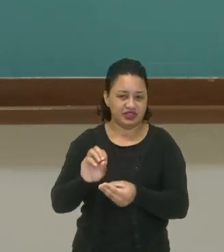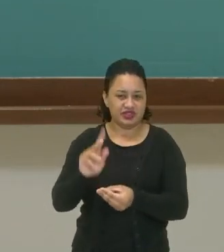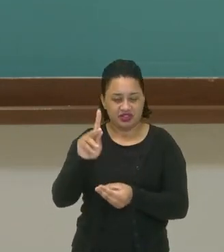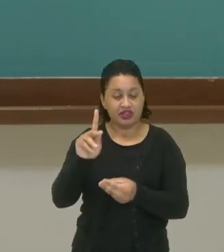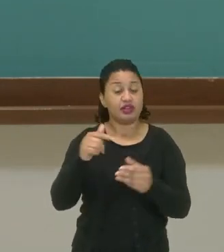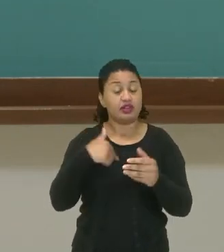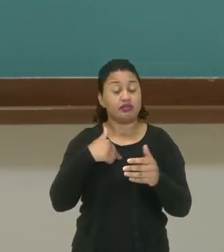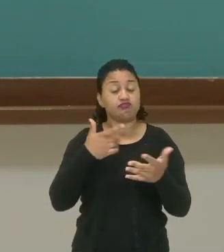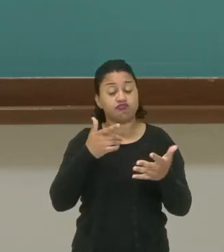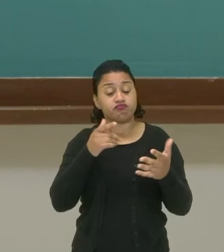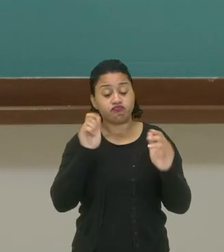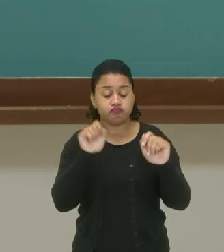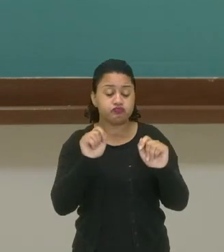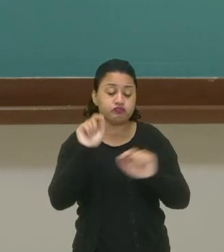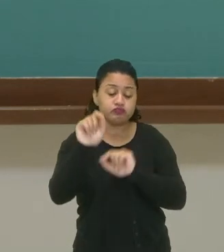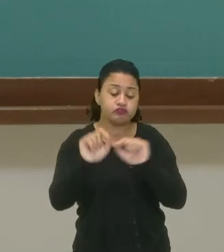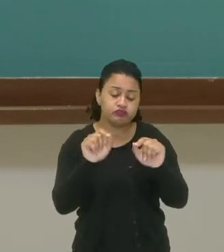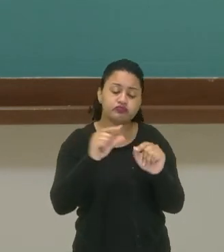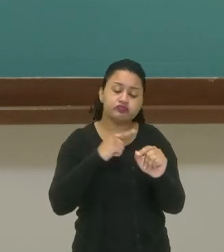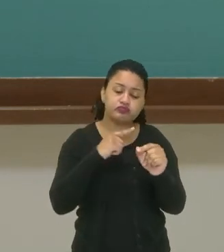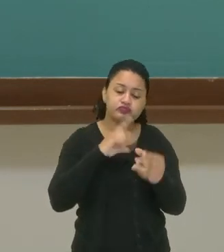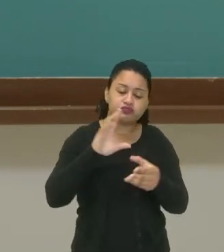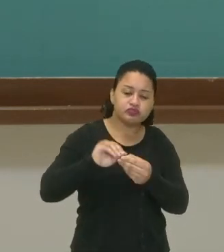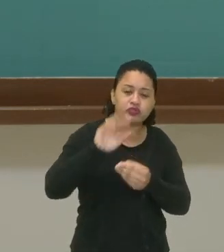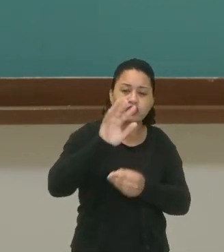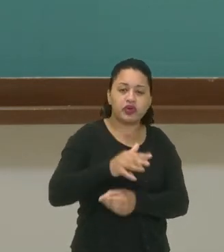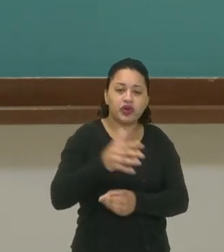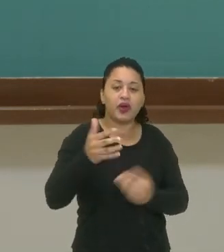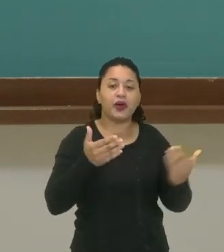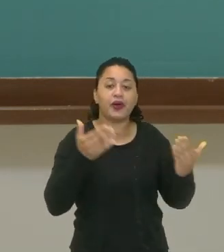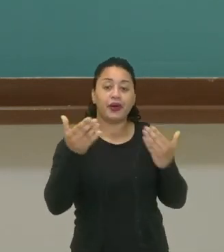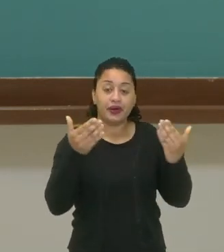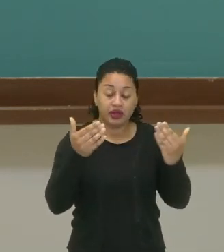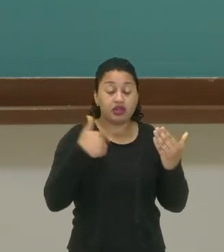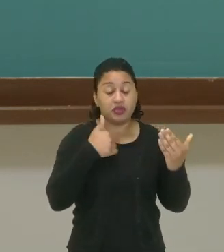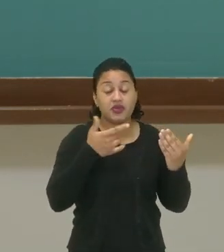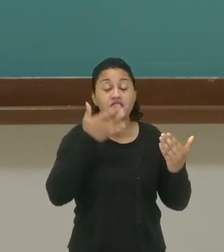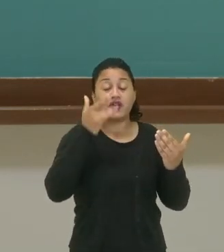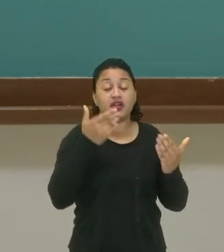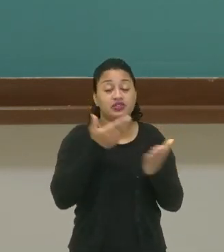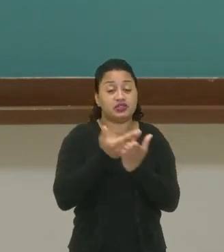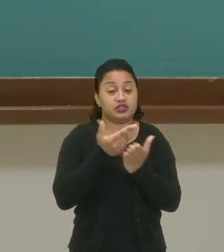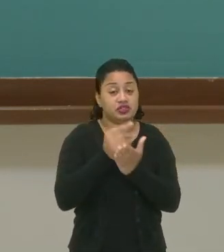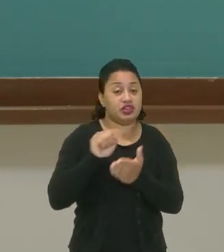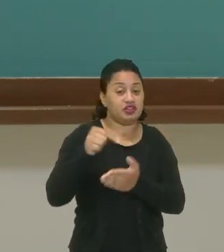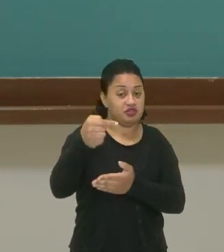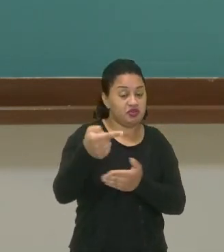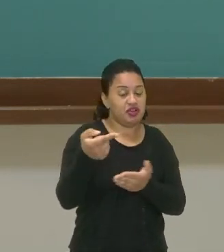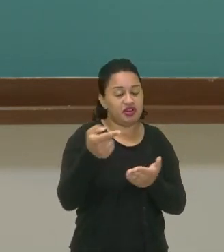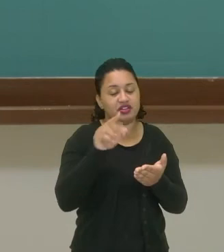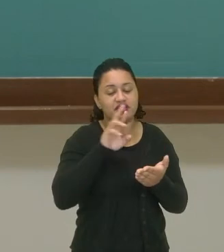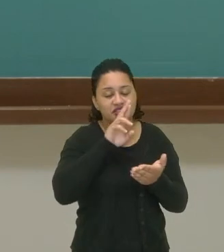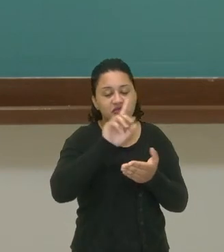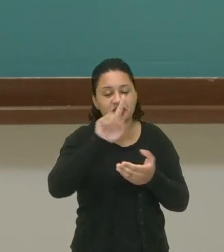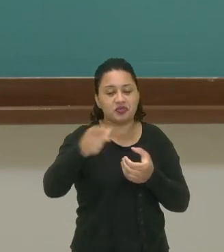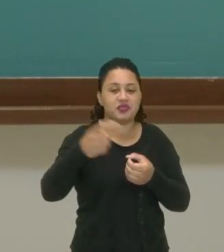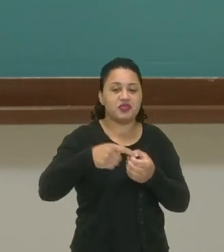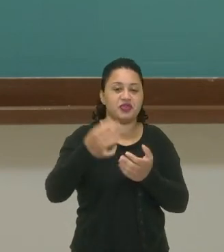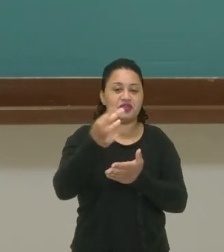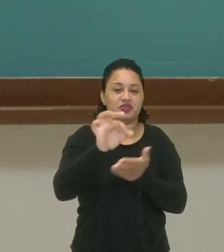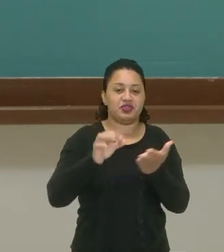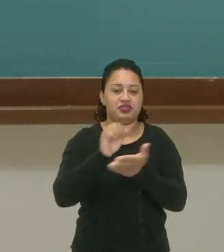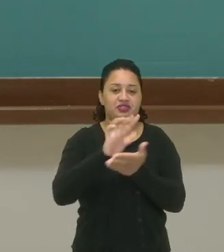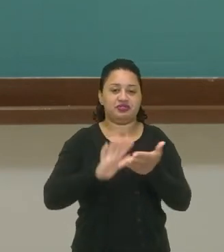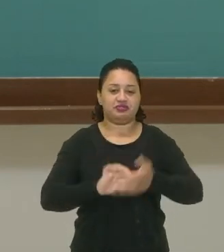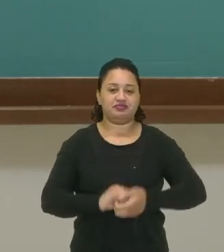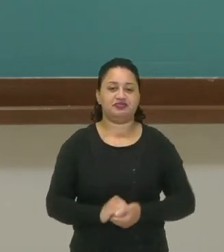que você possa então ter ali um quadro comparativo ali para facilitar nos seus estudos. Faça então e em seguida voltaremos com a